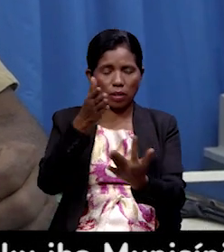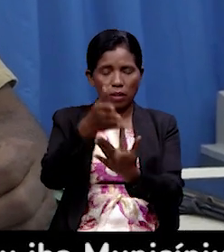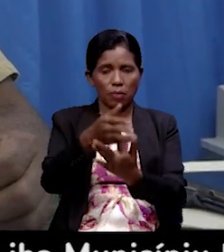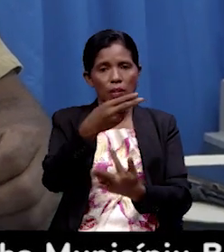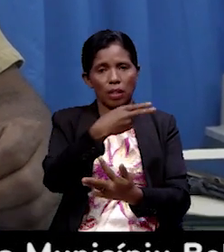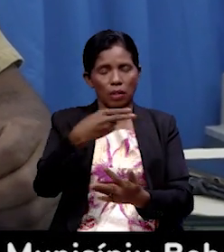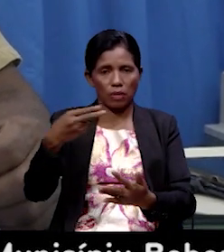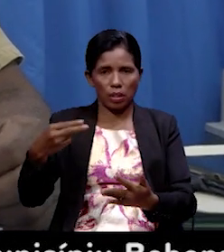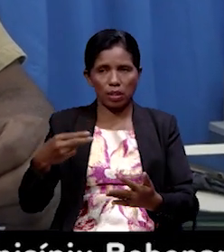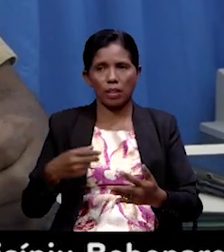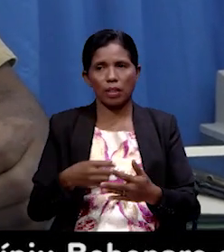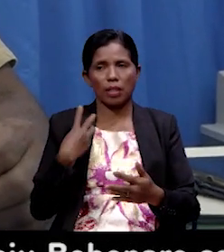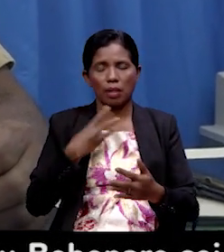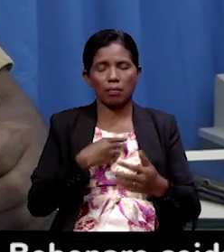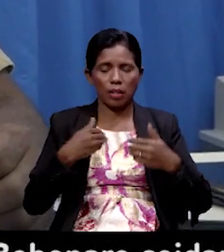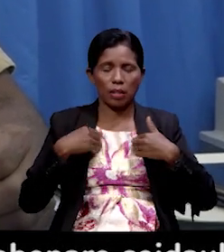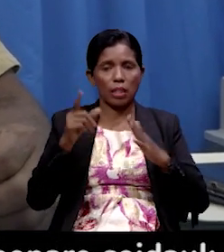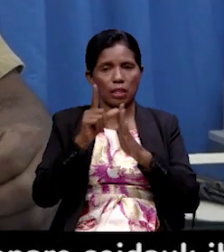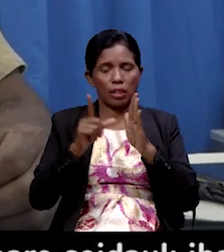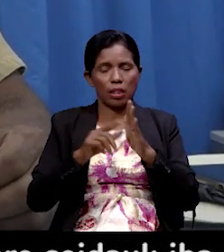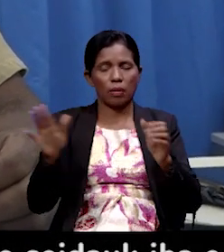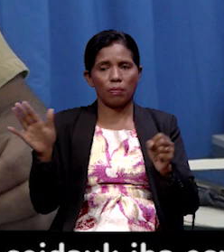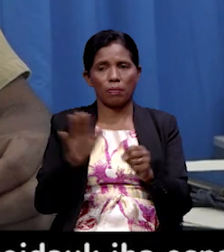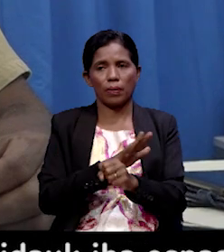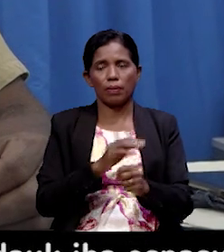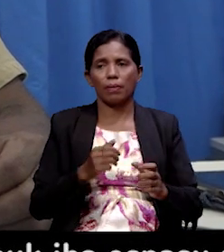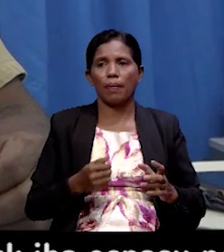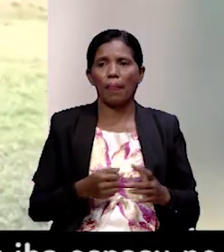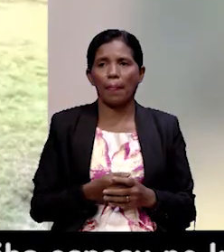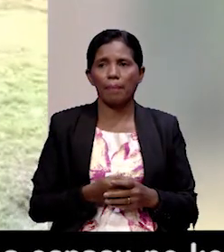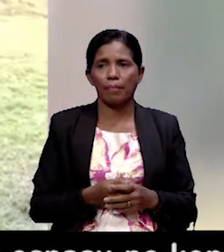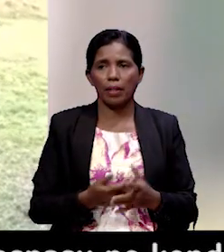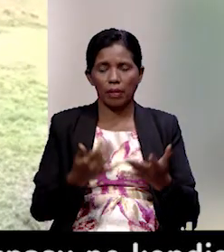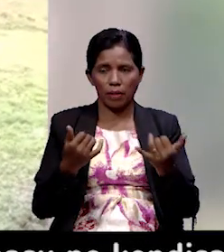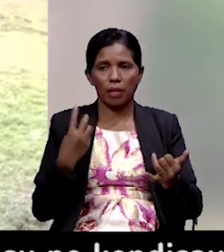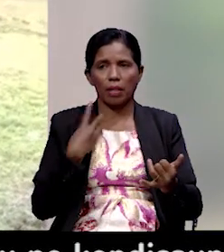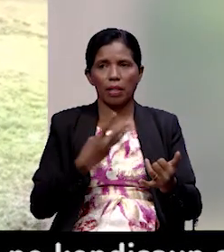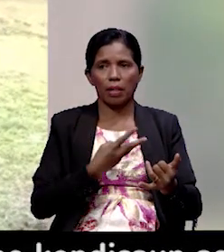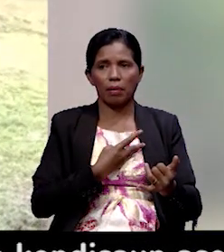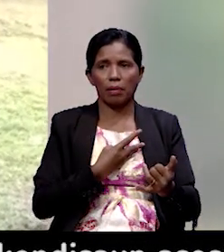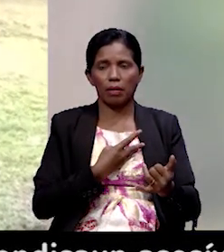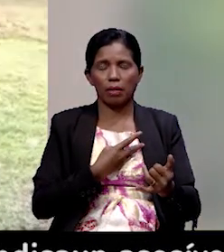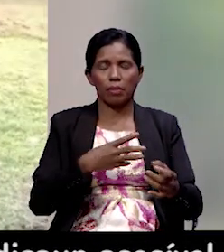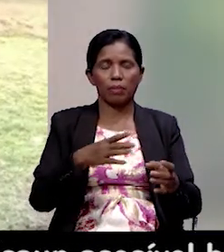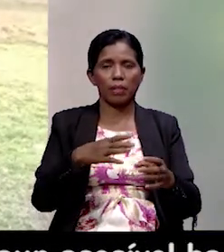Indonesia, ita lista completo. No fin, ohin ita ninia maritima